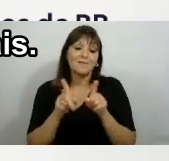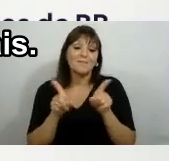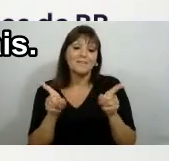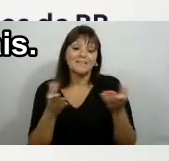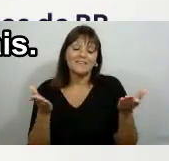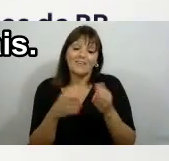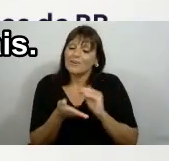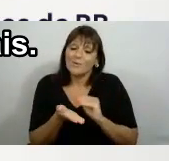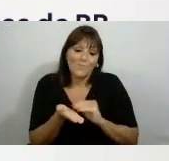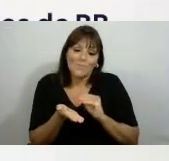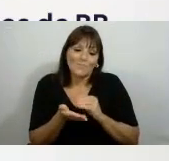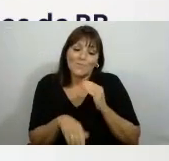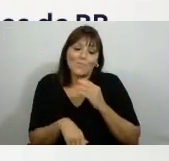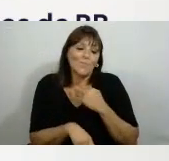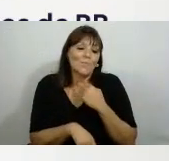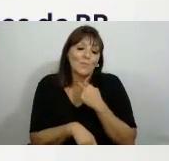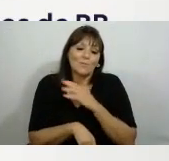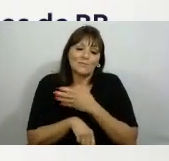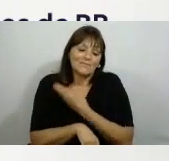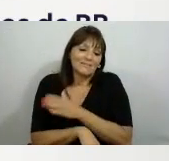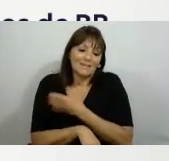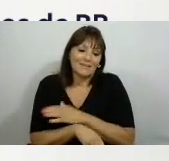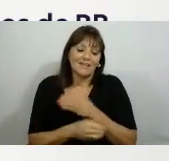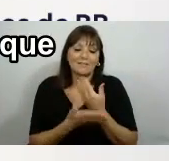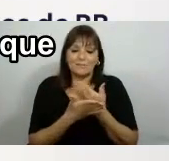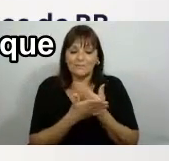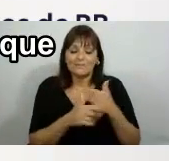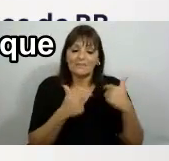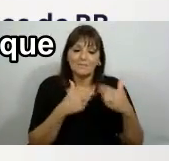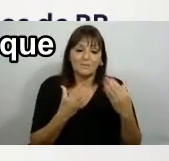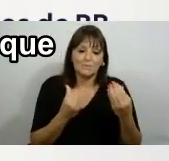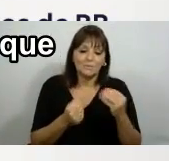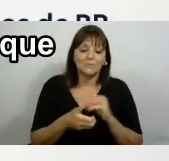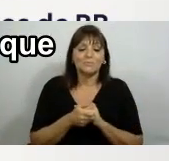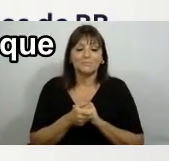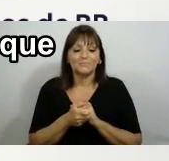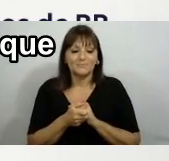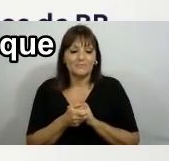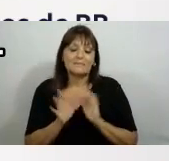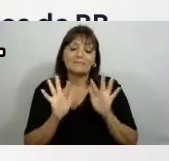trabalhando demais. Eba! É isso, gente. Terminou. Tem